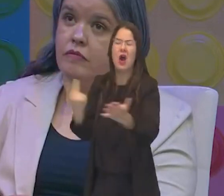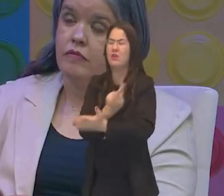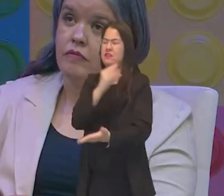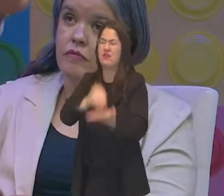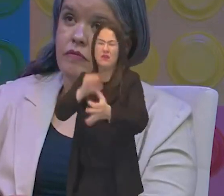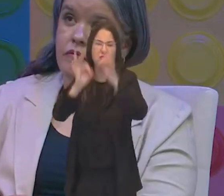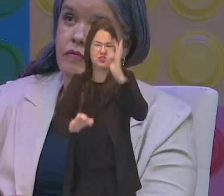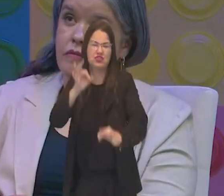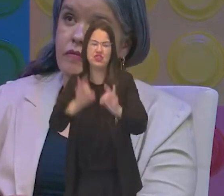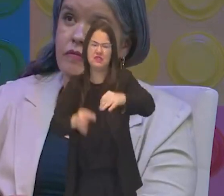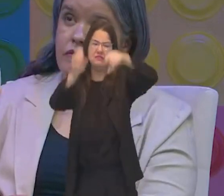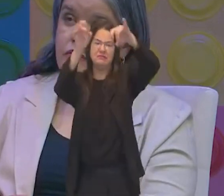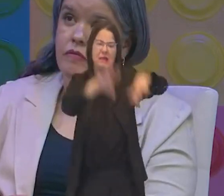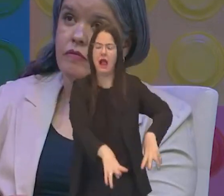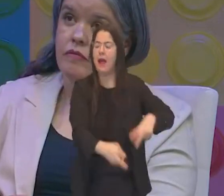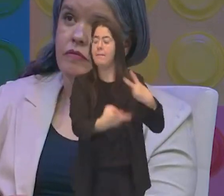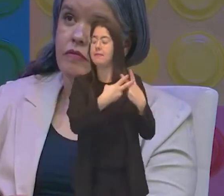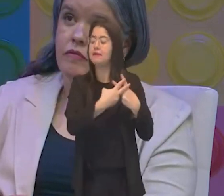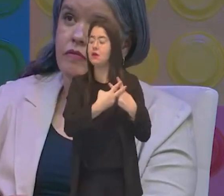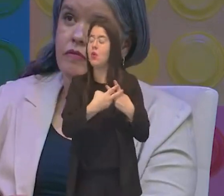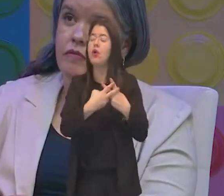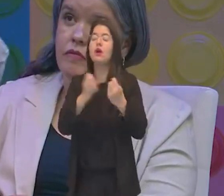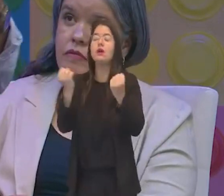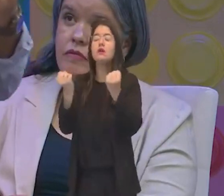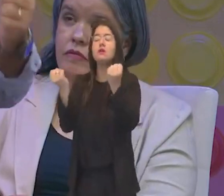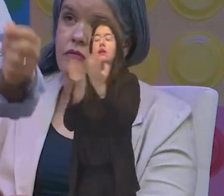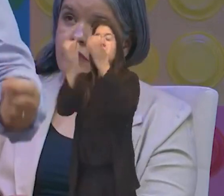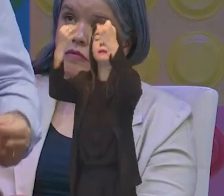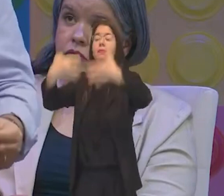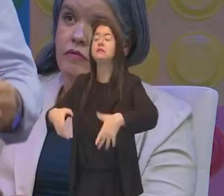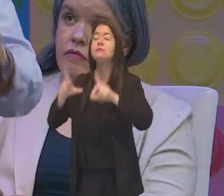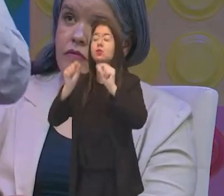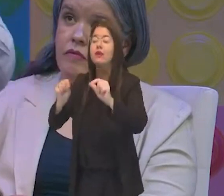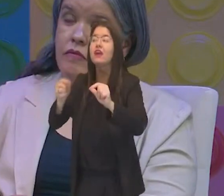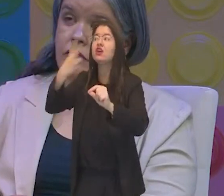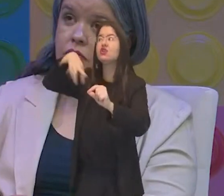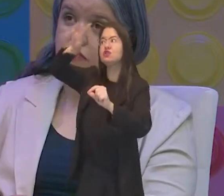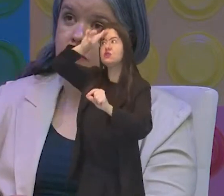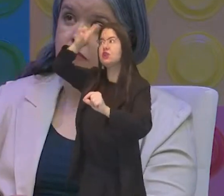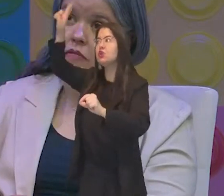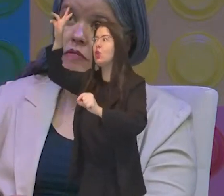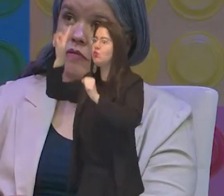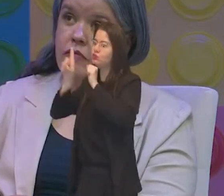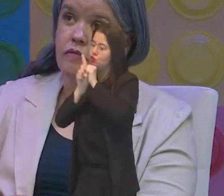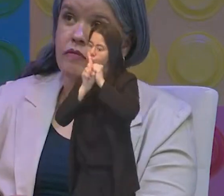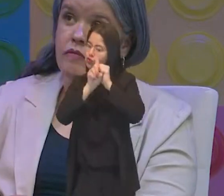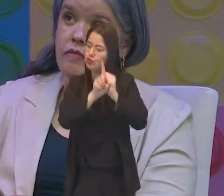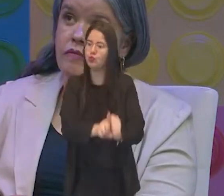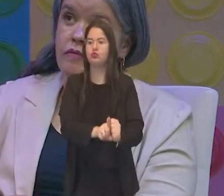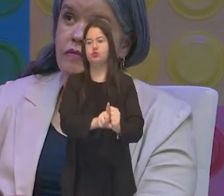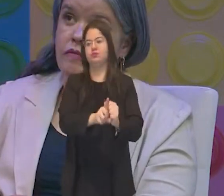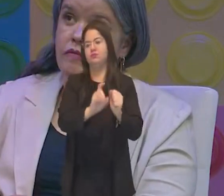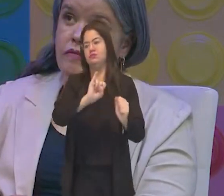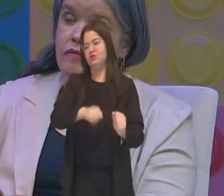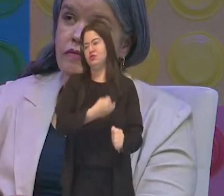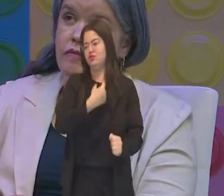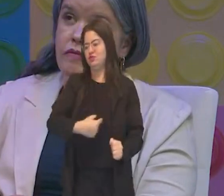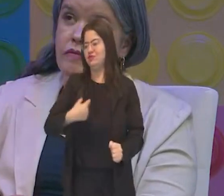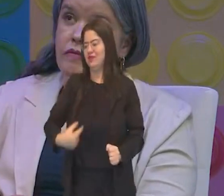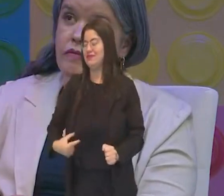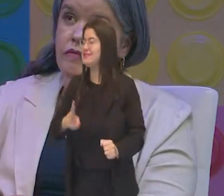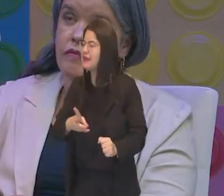vai preso, e o que a Bíblia diz? E o Senhor estava com José. Gente,